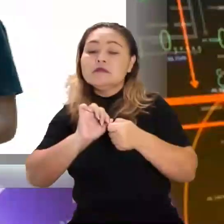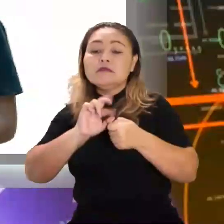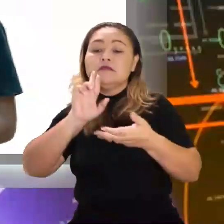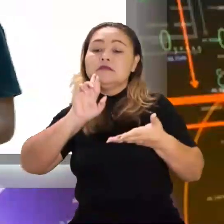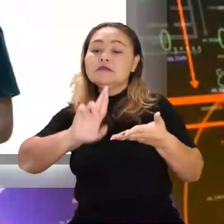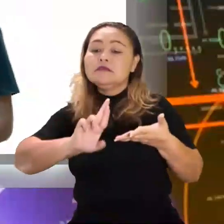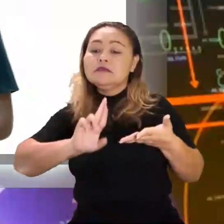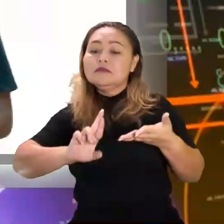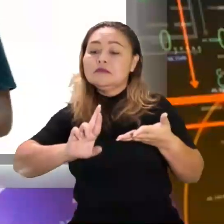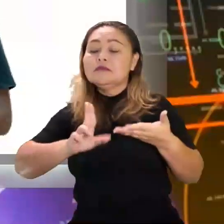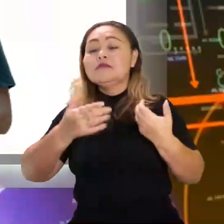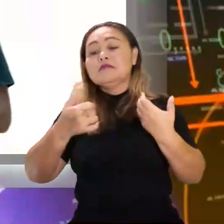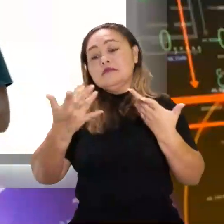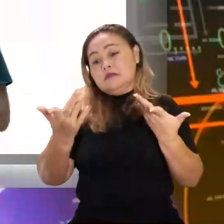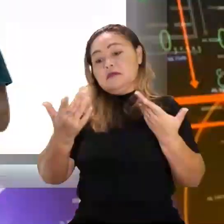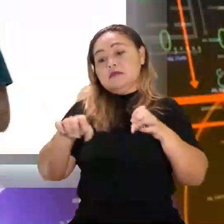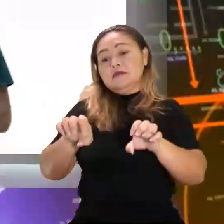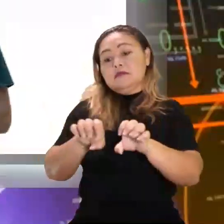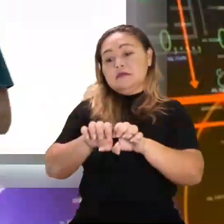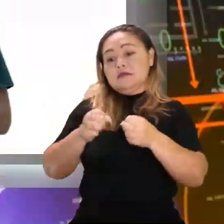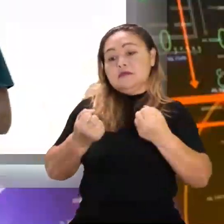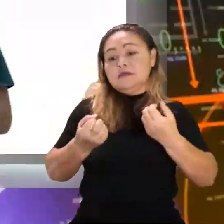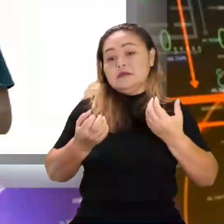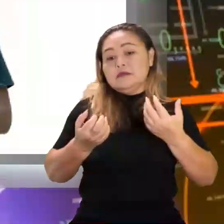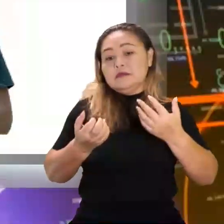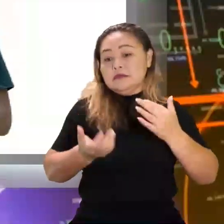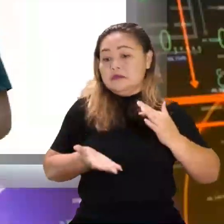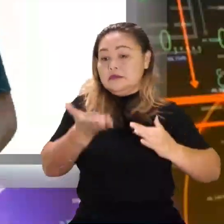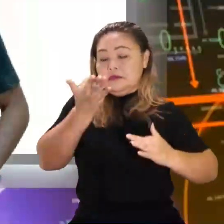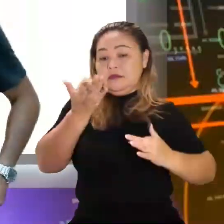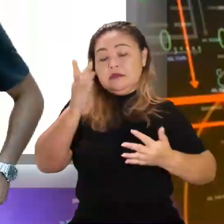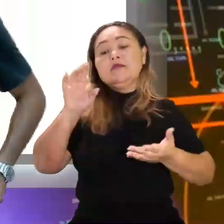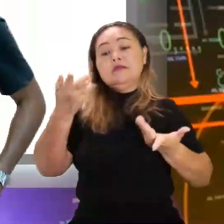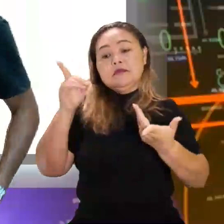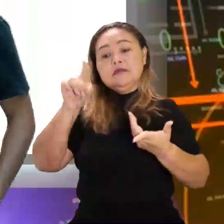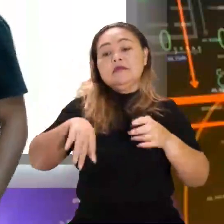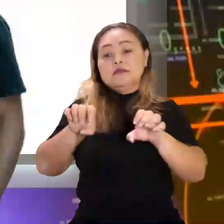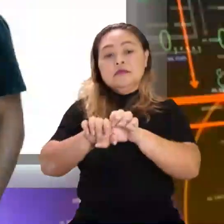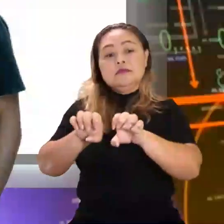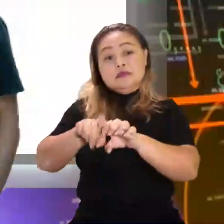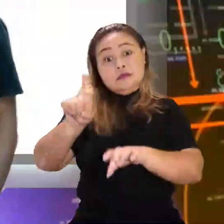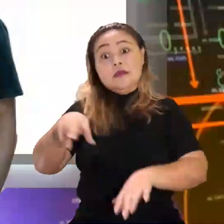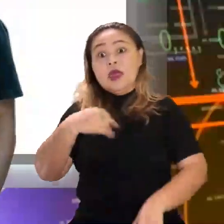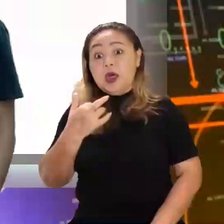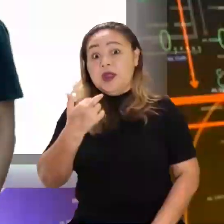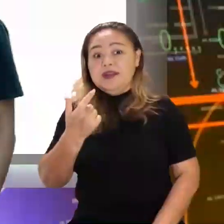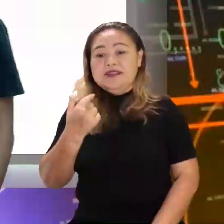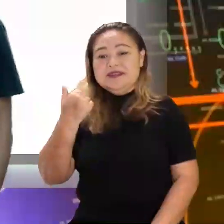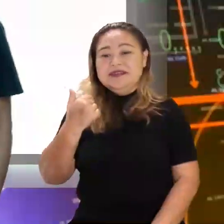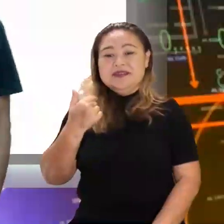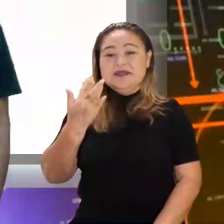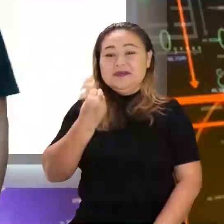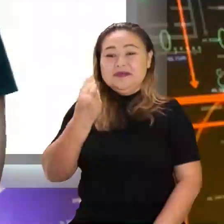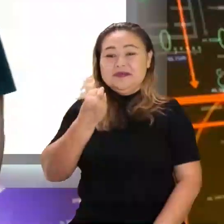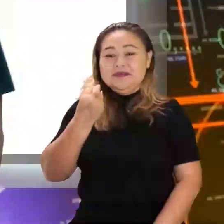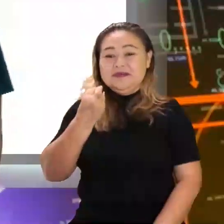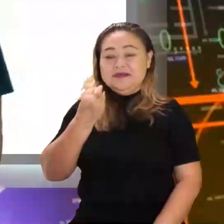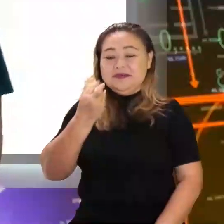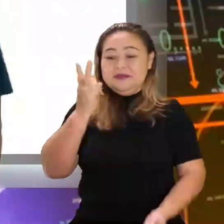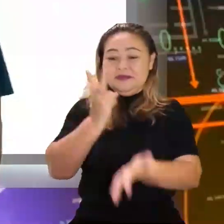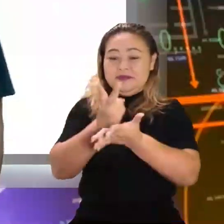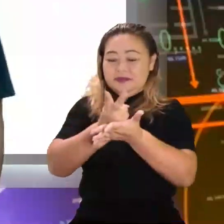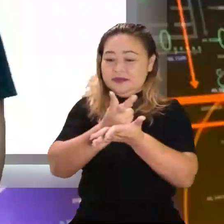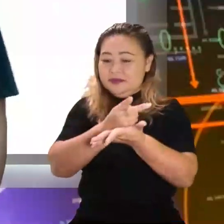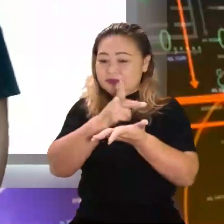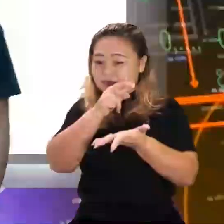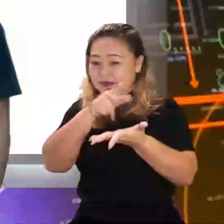resolver uma equação exponencial. A quantidade de termos, o n, é uma equação exponencial. Como é que resolve? Tudo da mesma base,